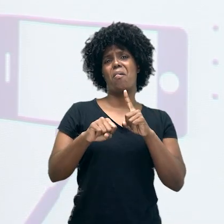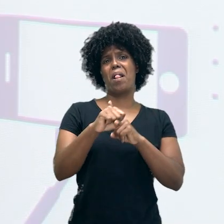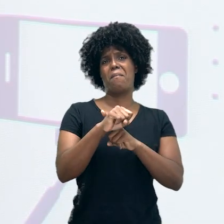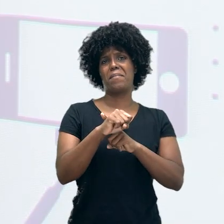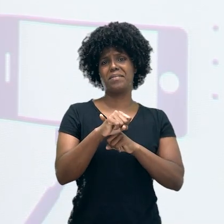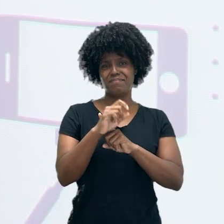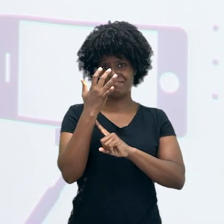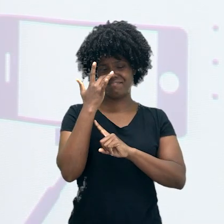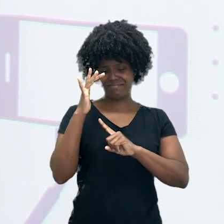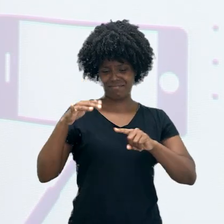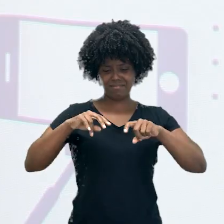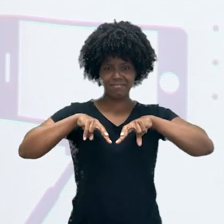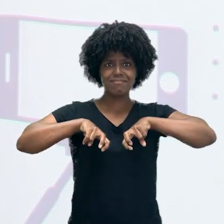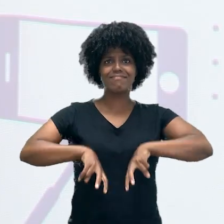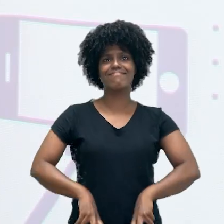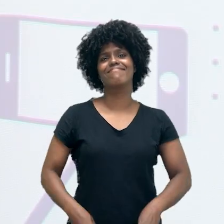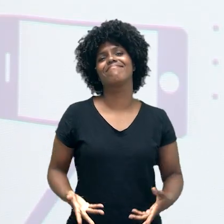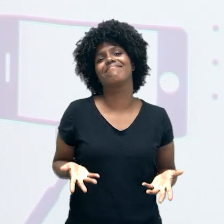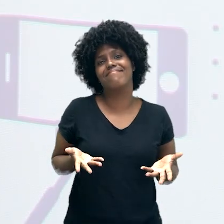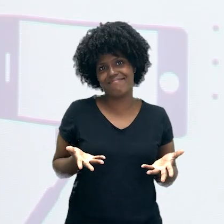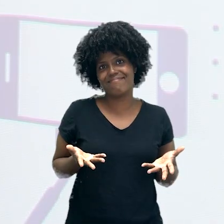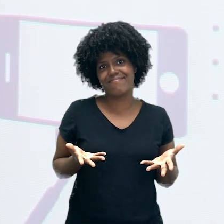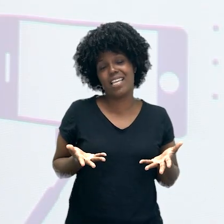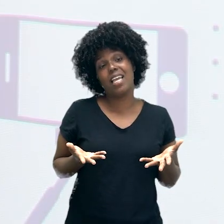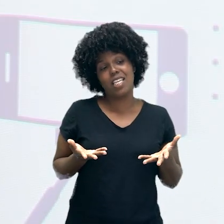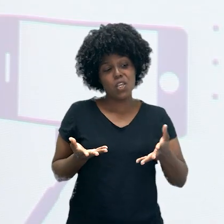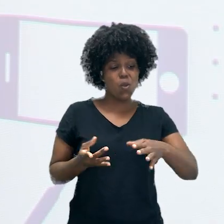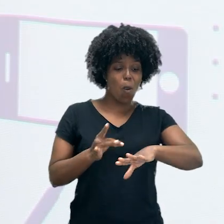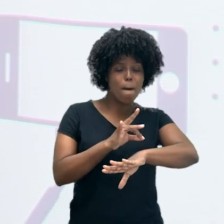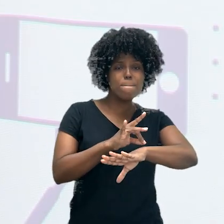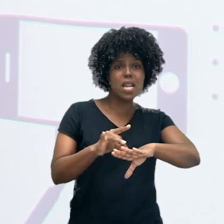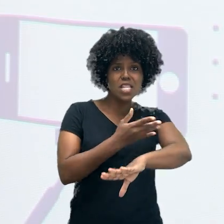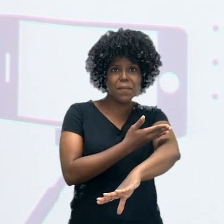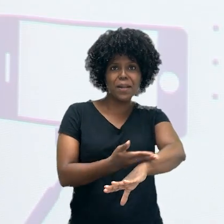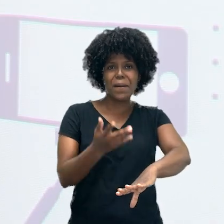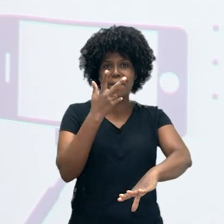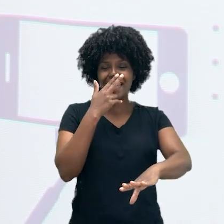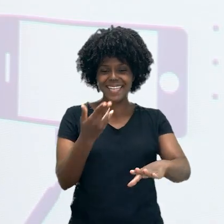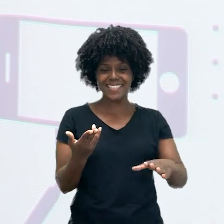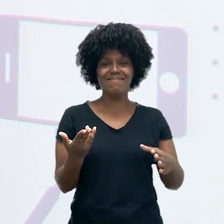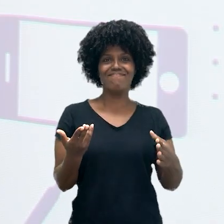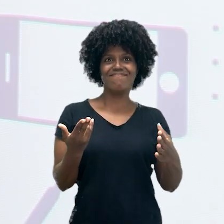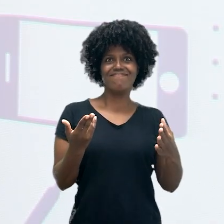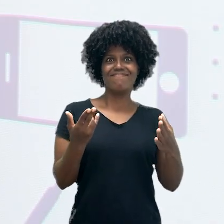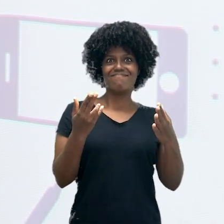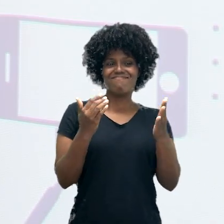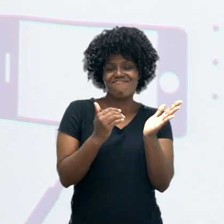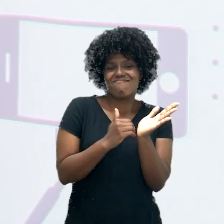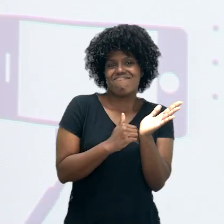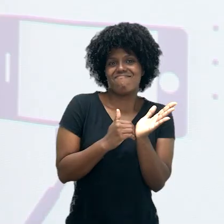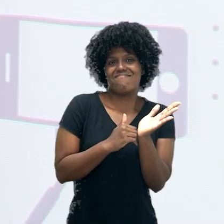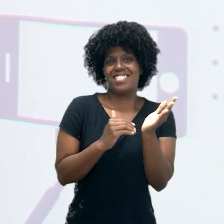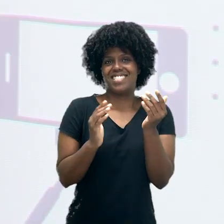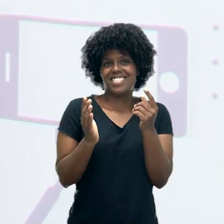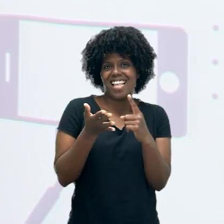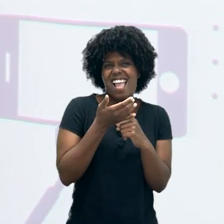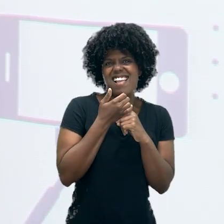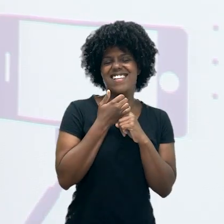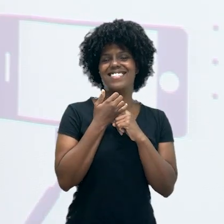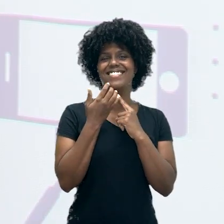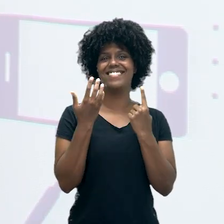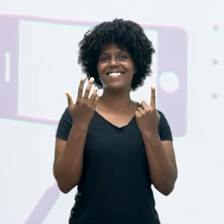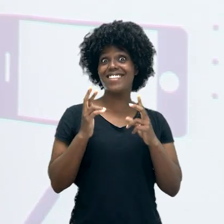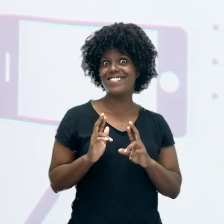querendo mostrar. E querendo ou não também, o preto e branco dá um drama, né? Um